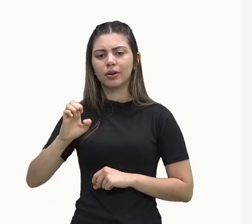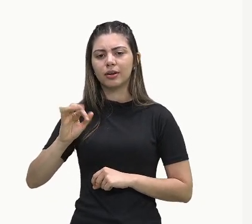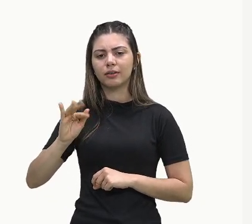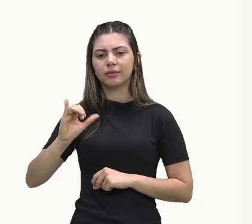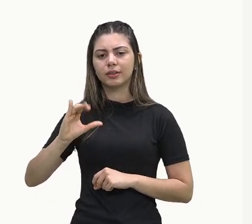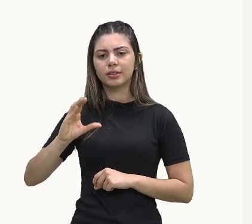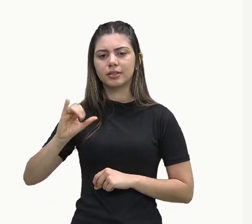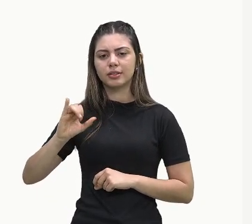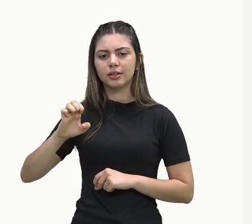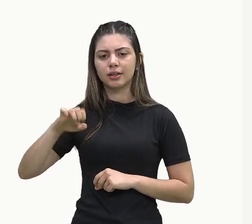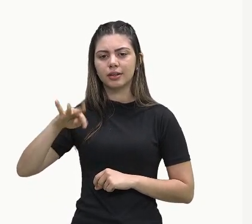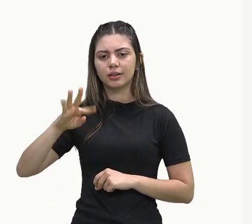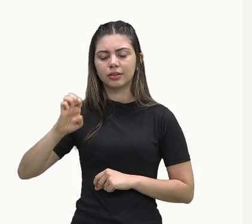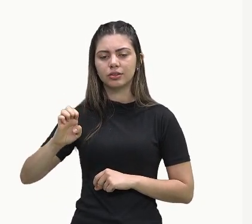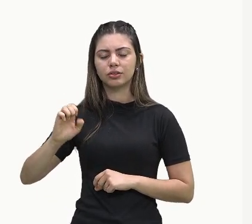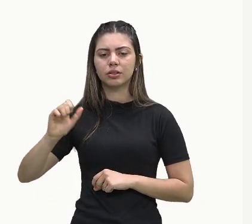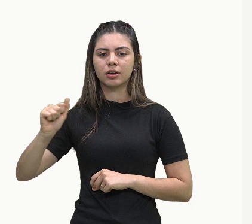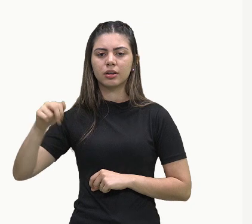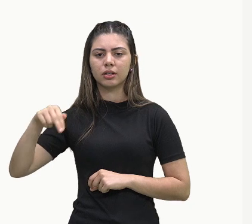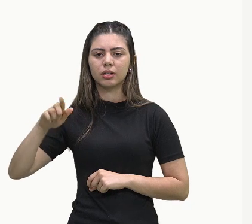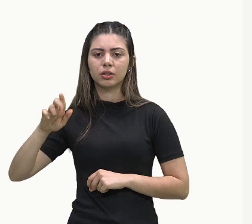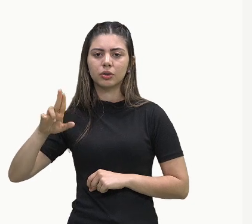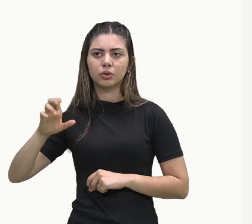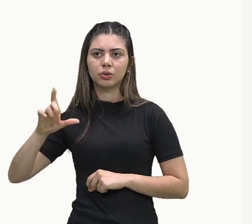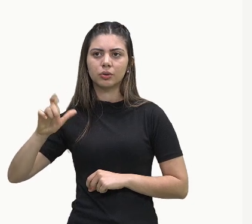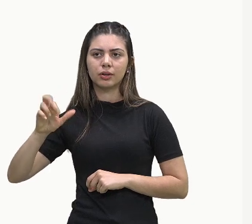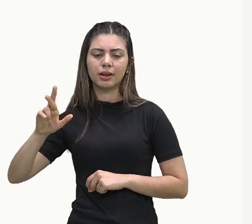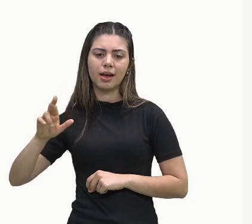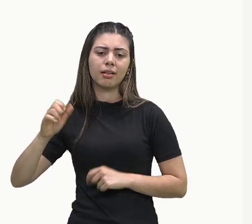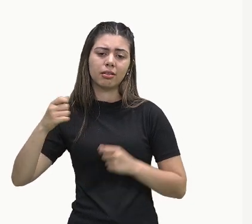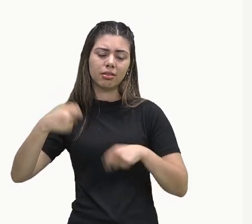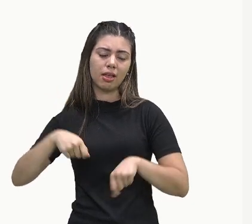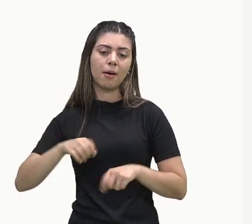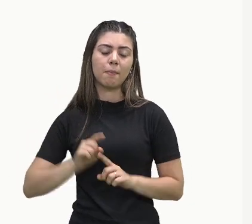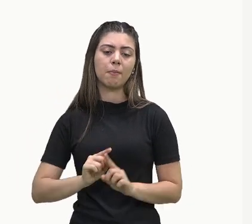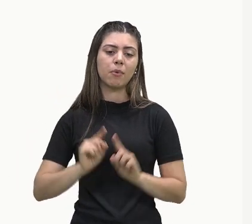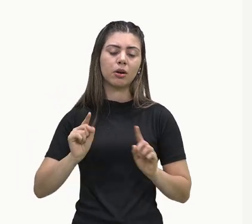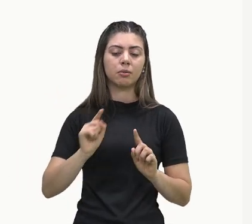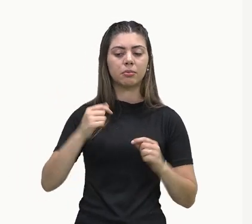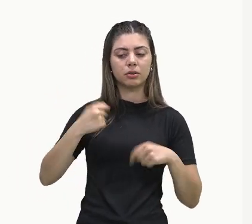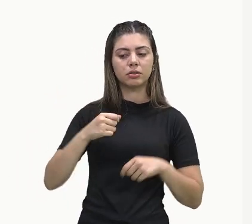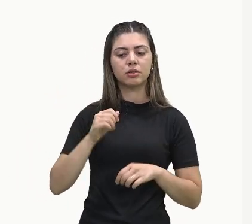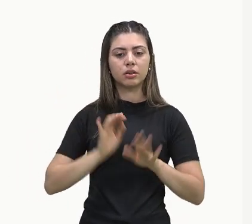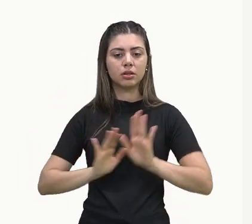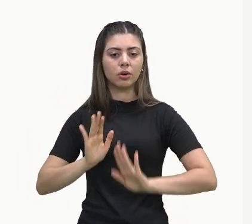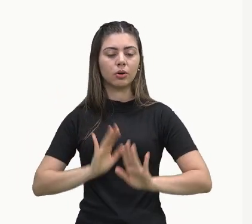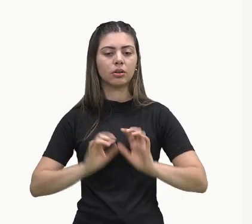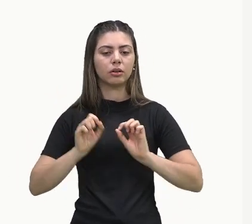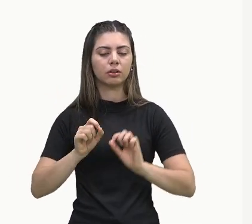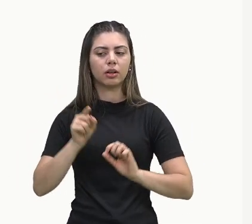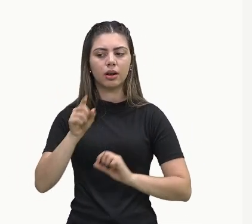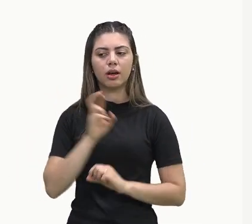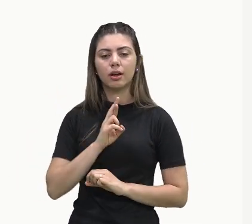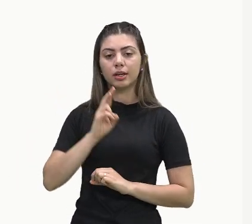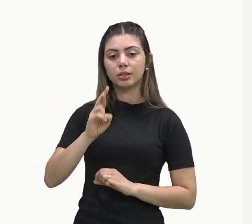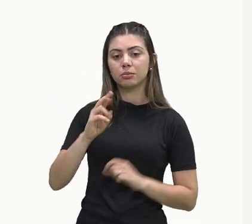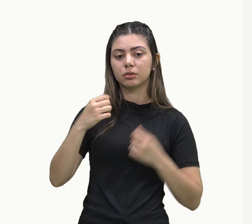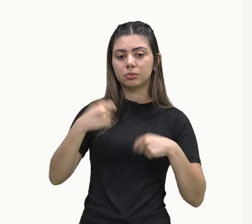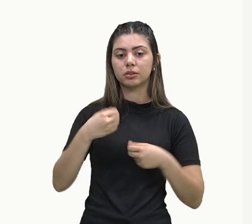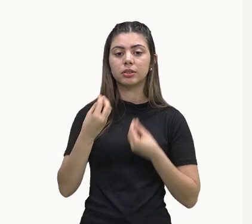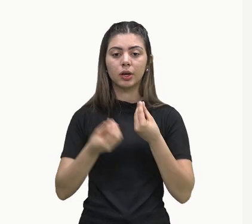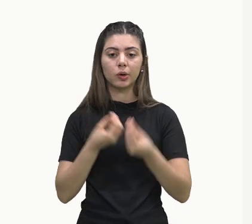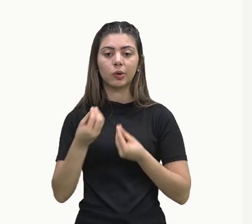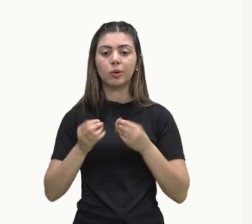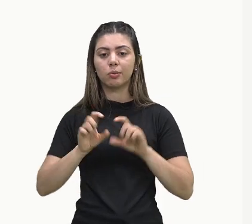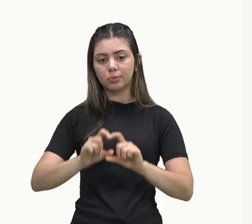só tenho que ter o cuidado de expressar aí a a nossa a nossa resposta na forma em que